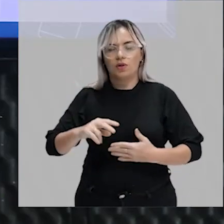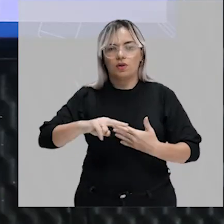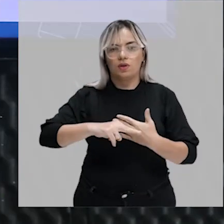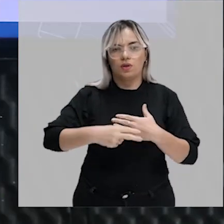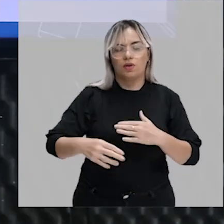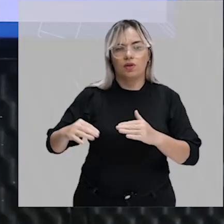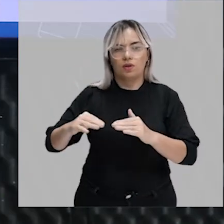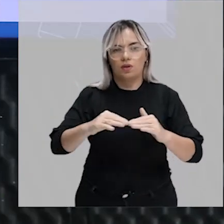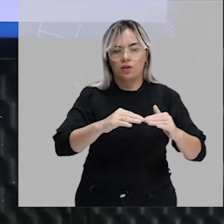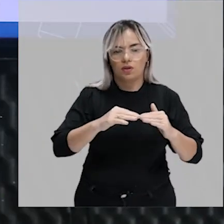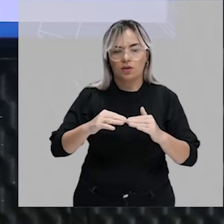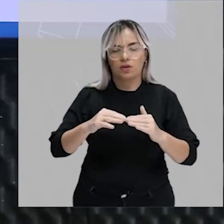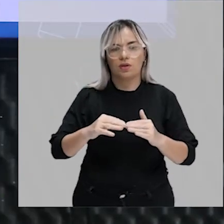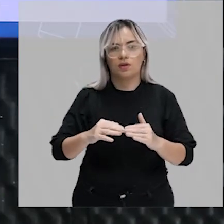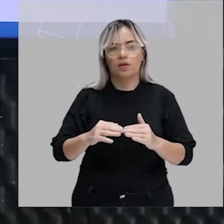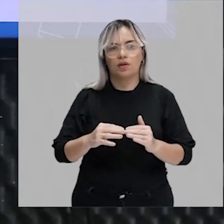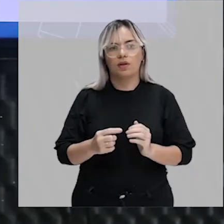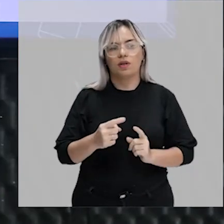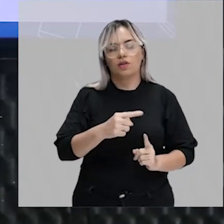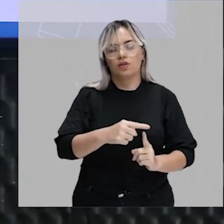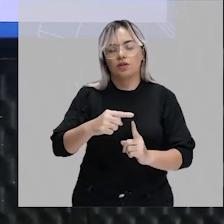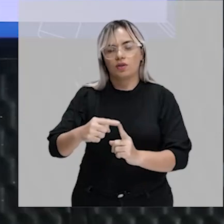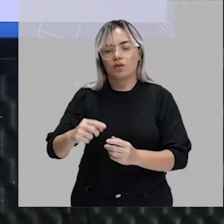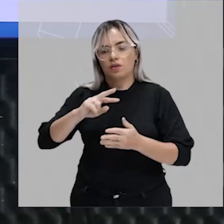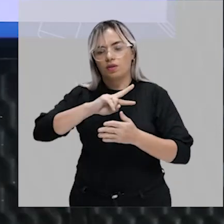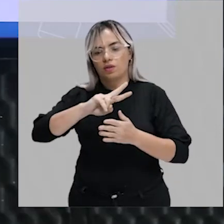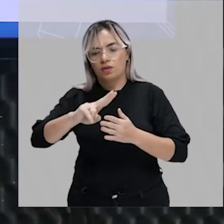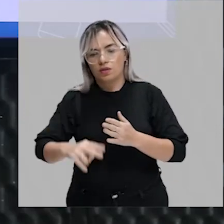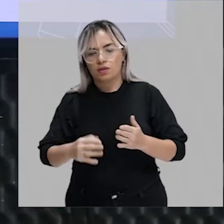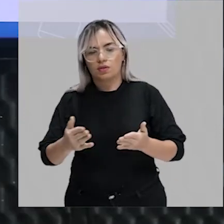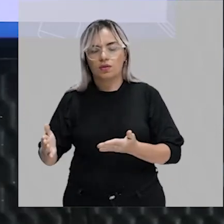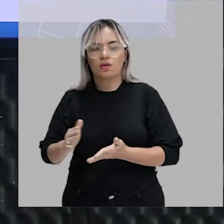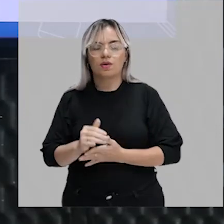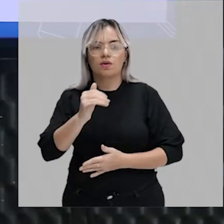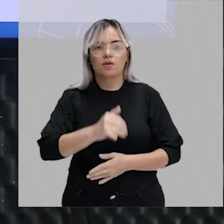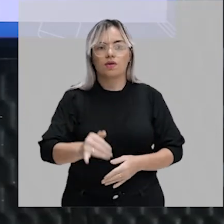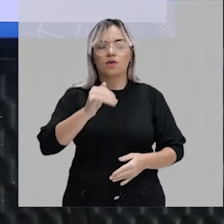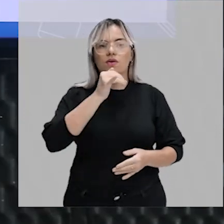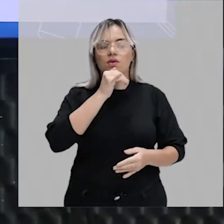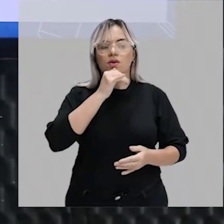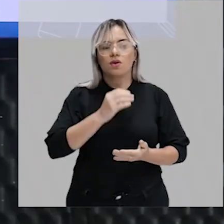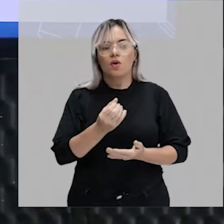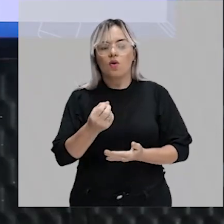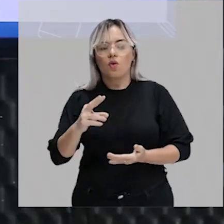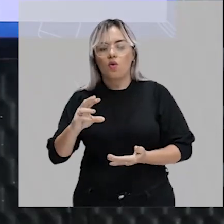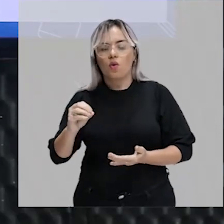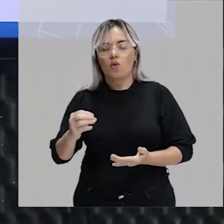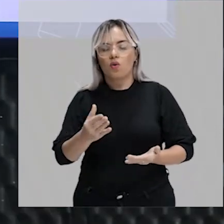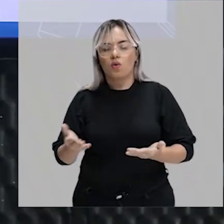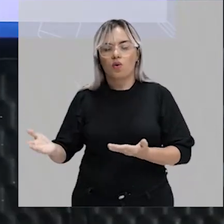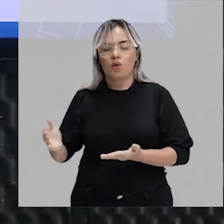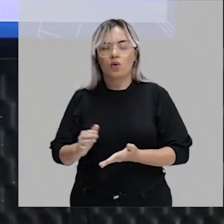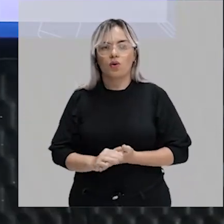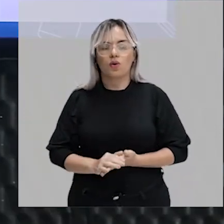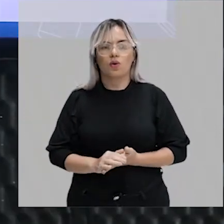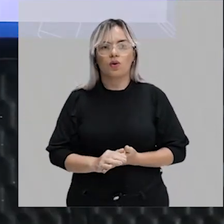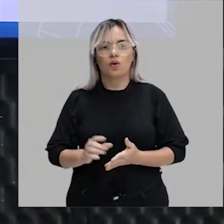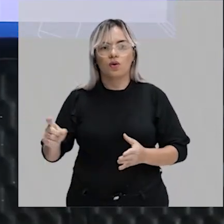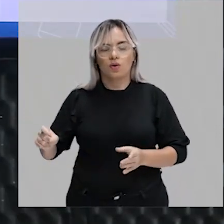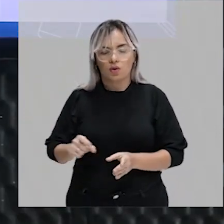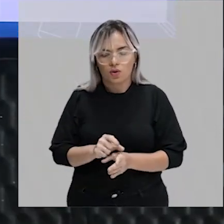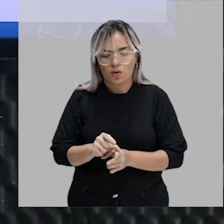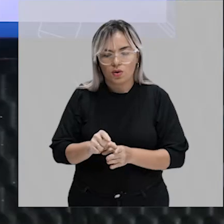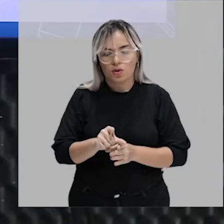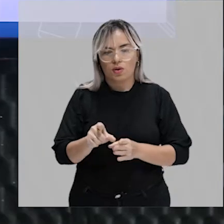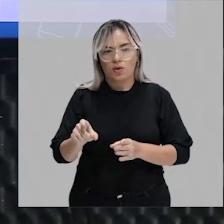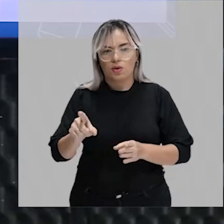cruzamento entre cada espécie. A gente leva em consideração, por exemplo, o ovo, aliás, o espermatozoide, né,